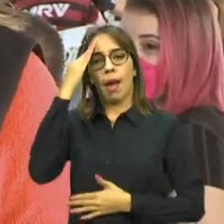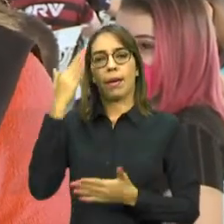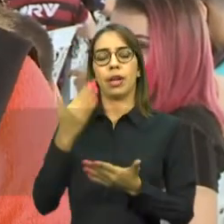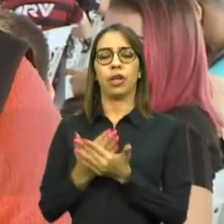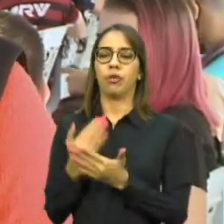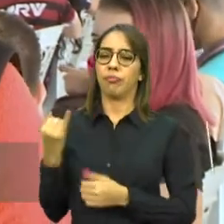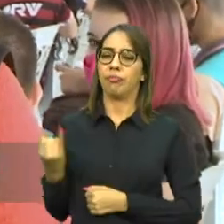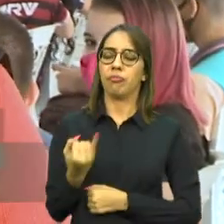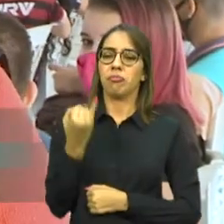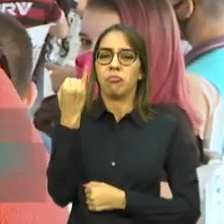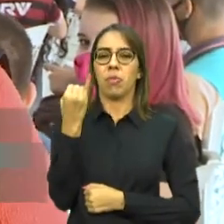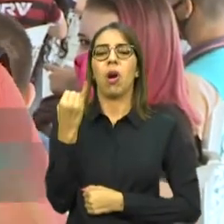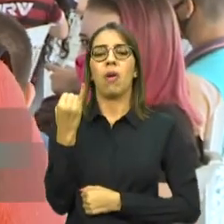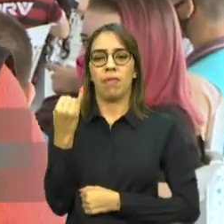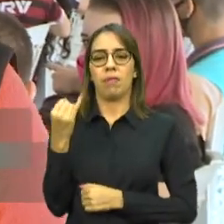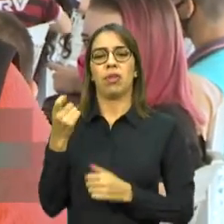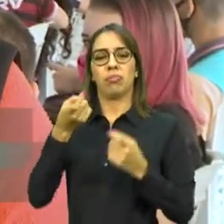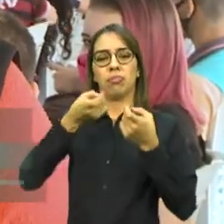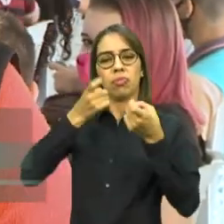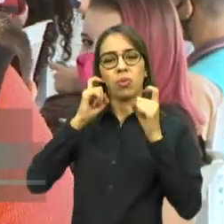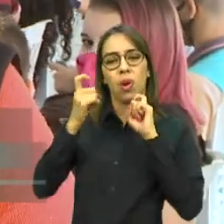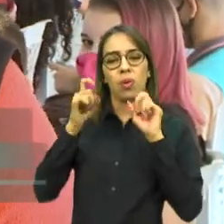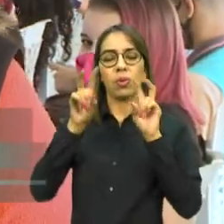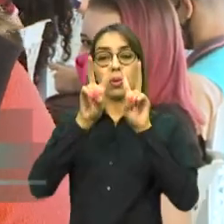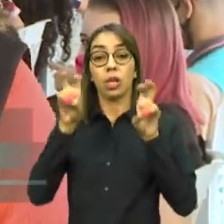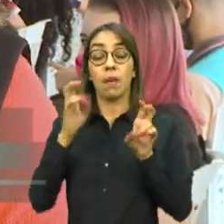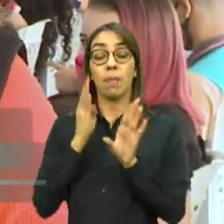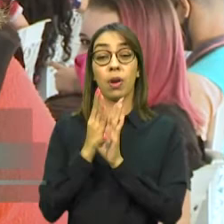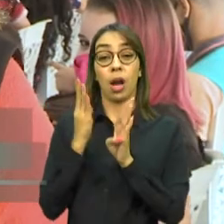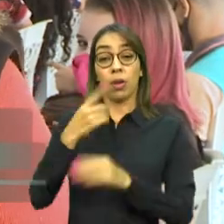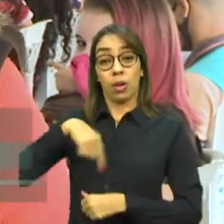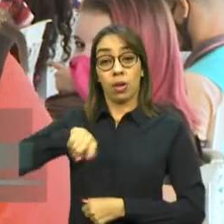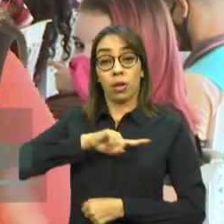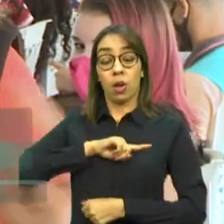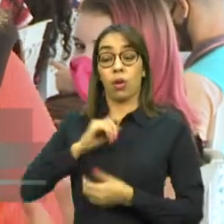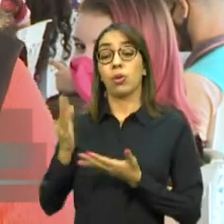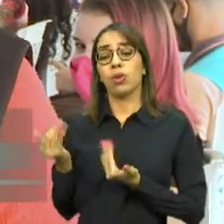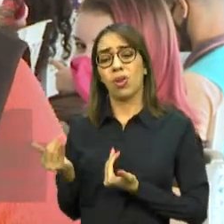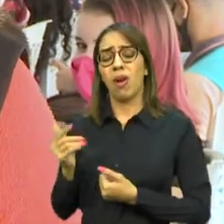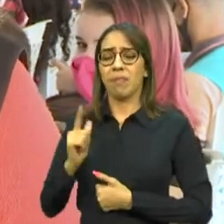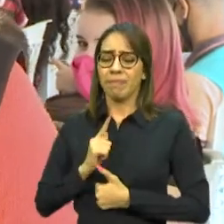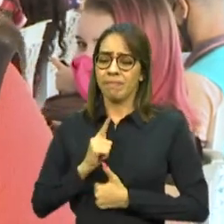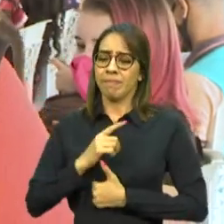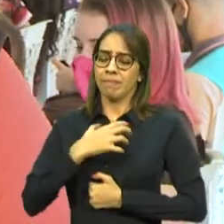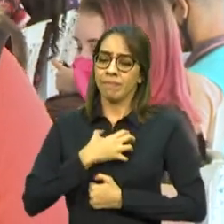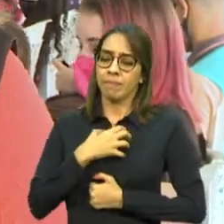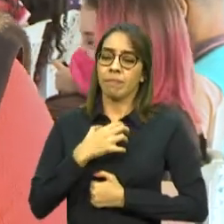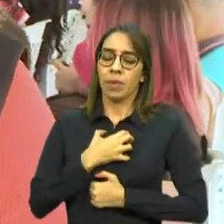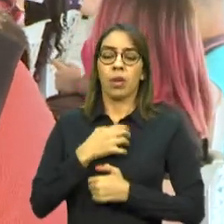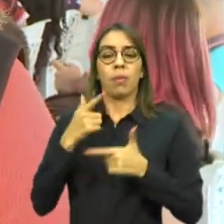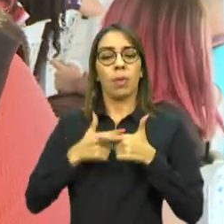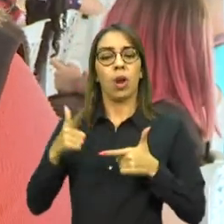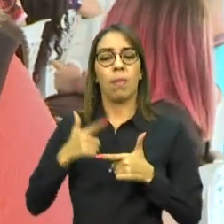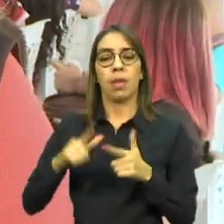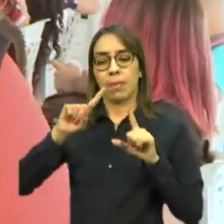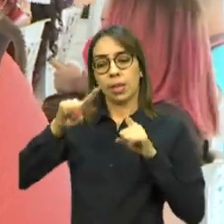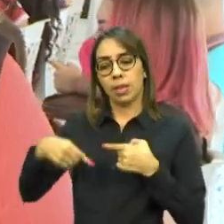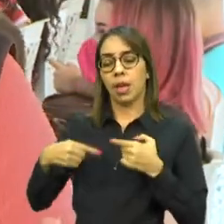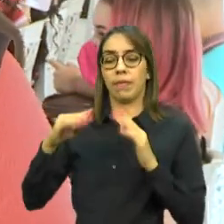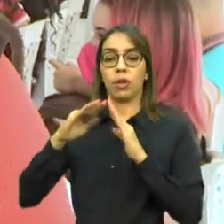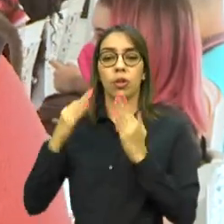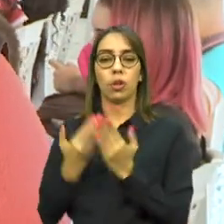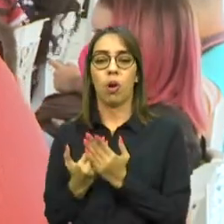importante discutir por conta que os adolescentes têm seus problemas, passam por seus desafios na escola, na